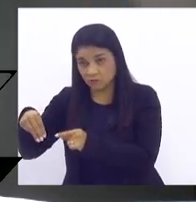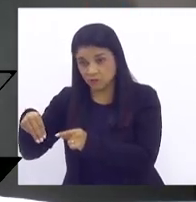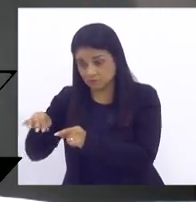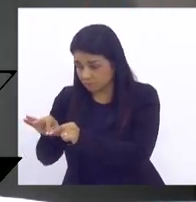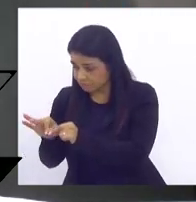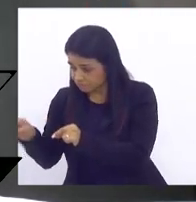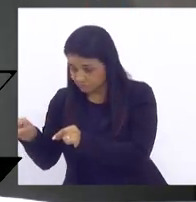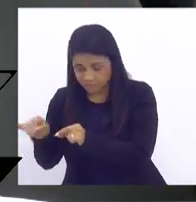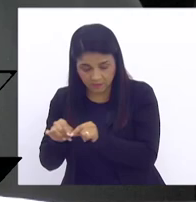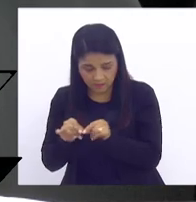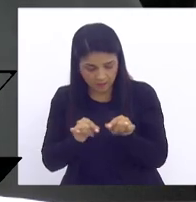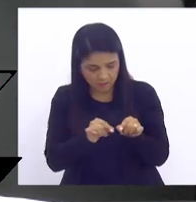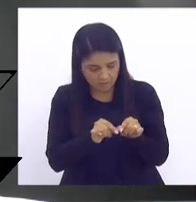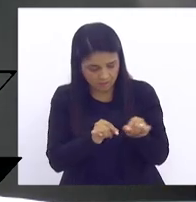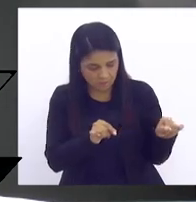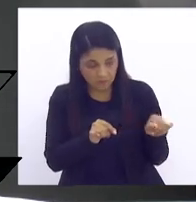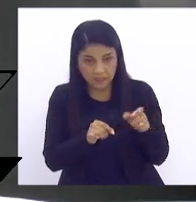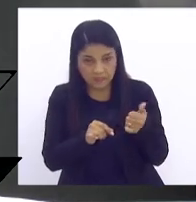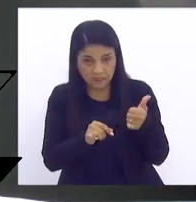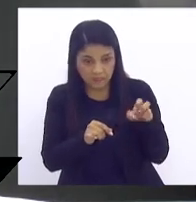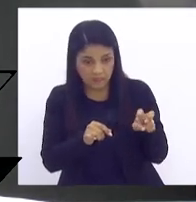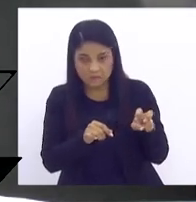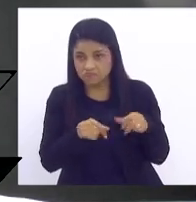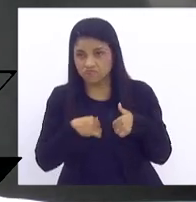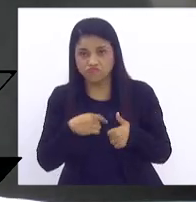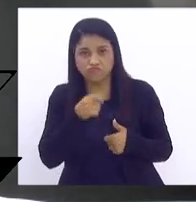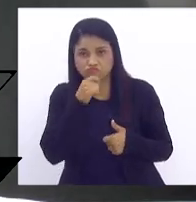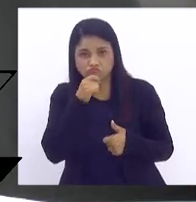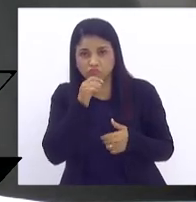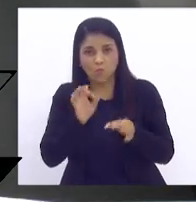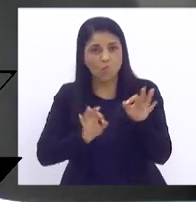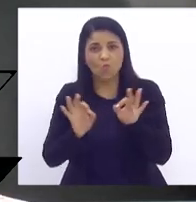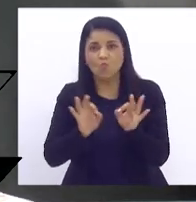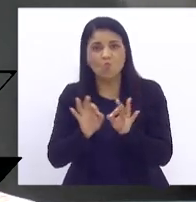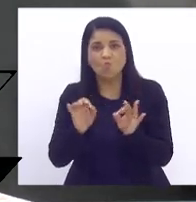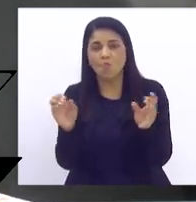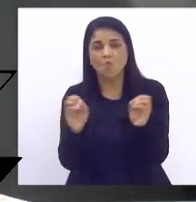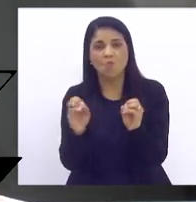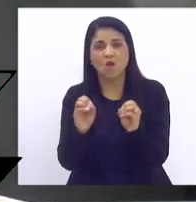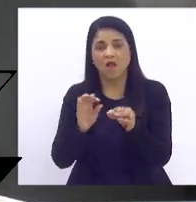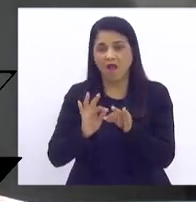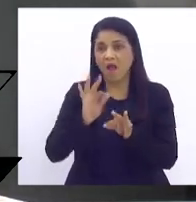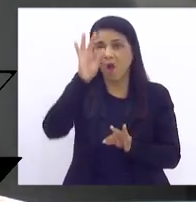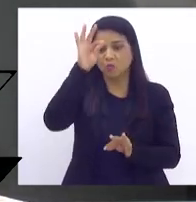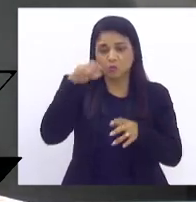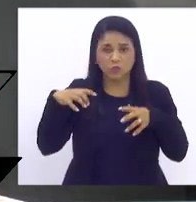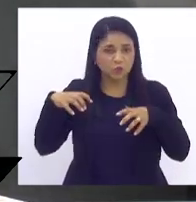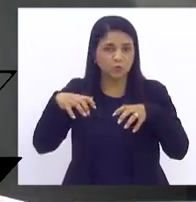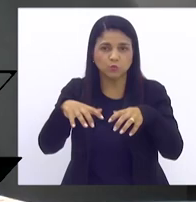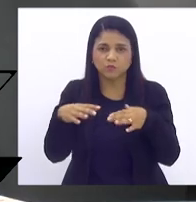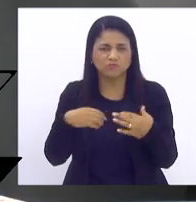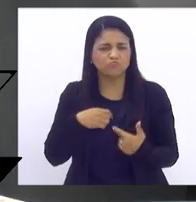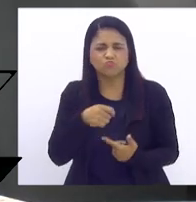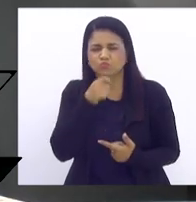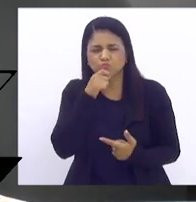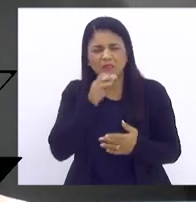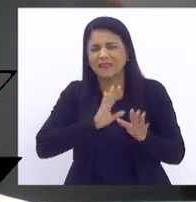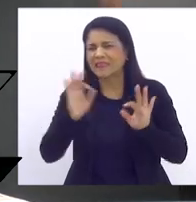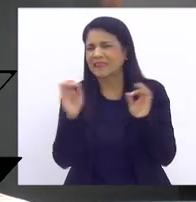tem tecnicismo nenhum. Não considera bacia hidrográfica, não considera altura de chuva, enfim, nada,